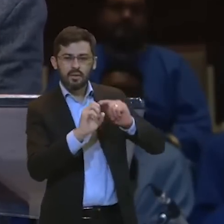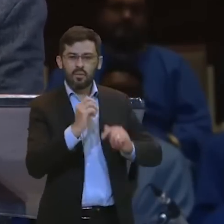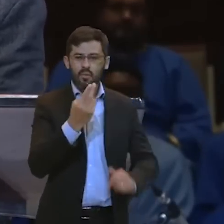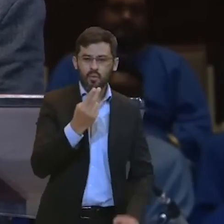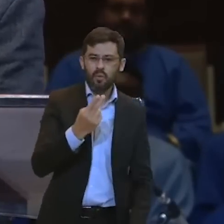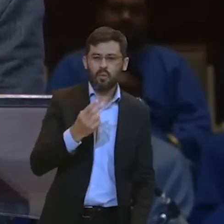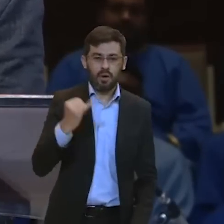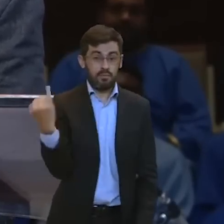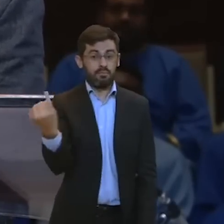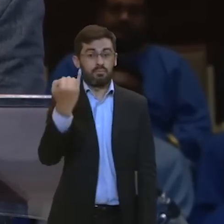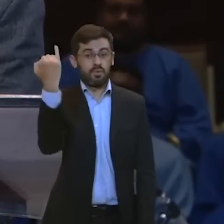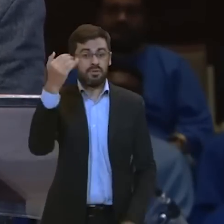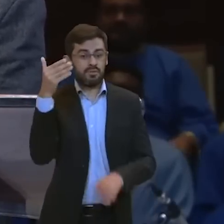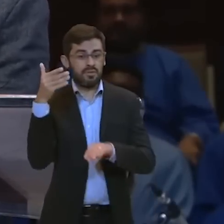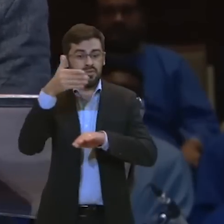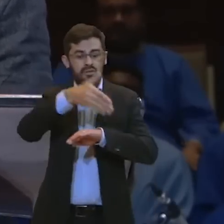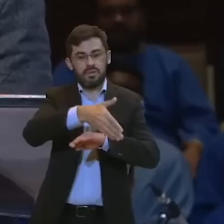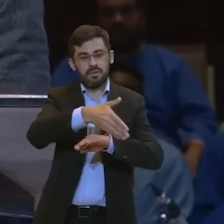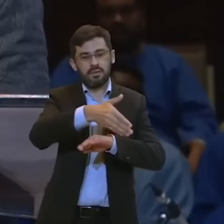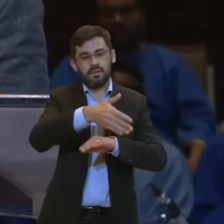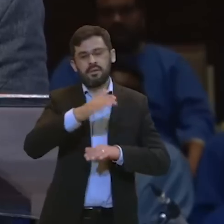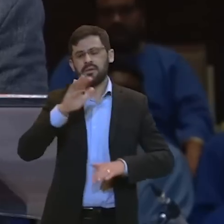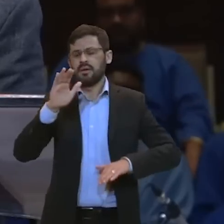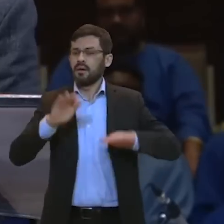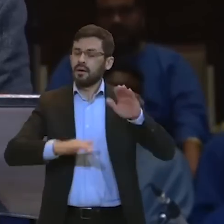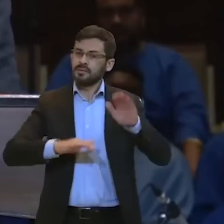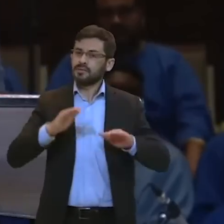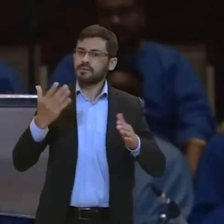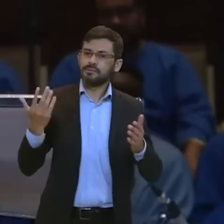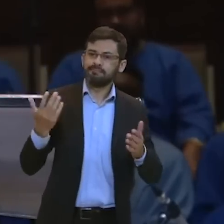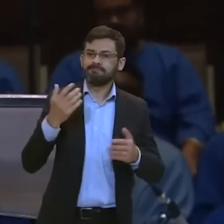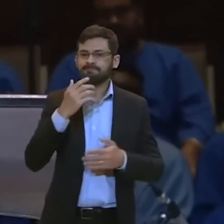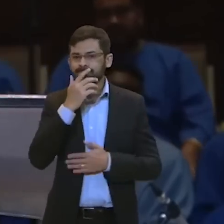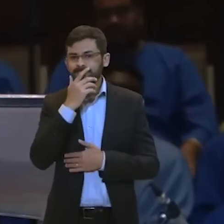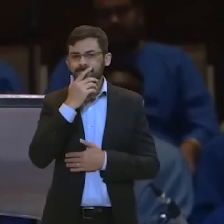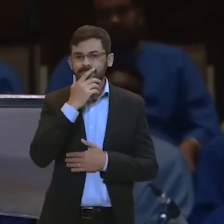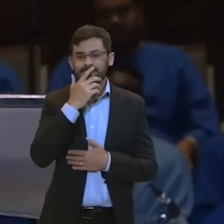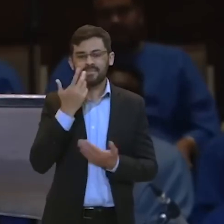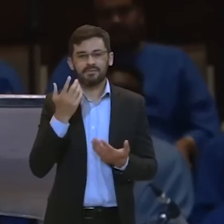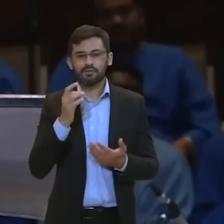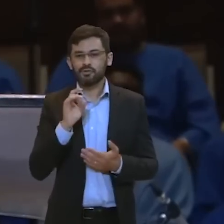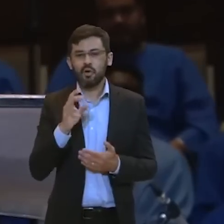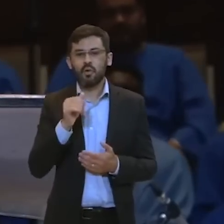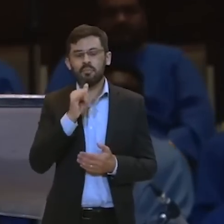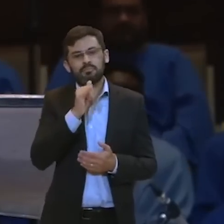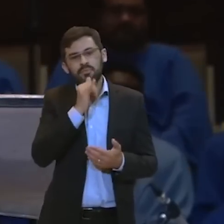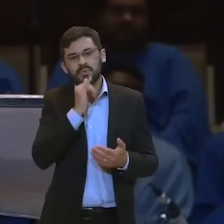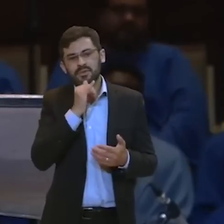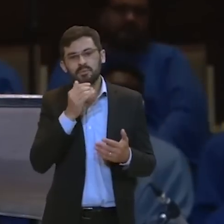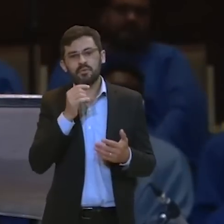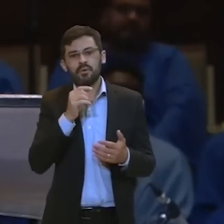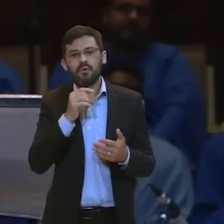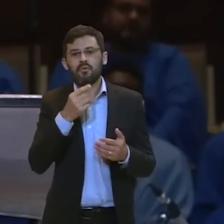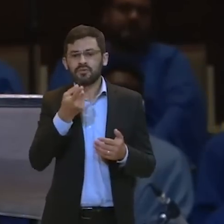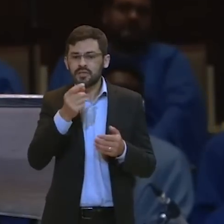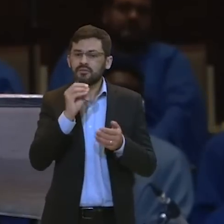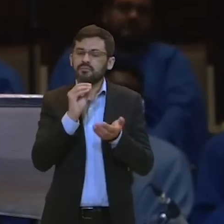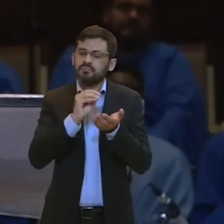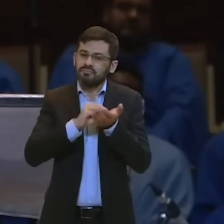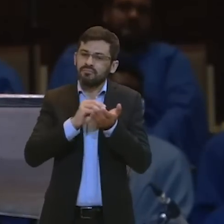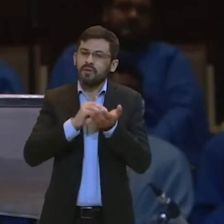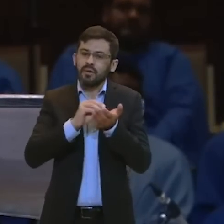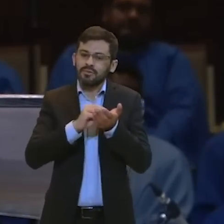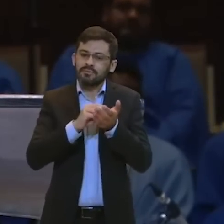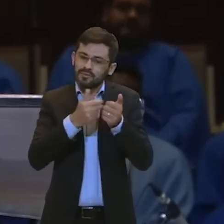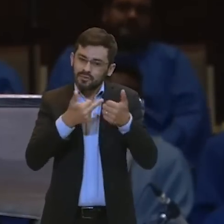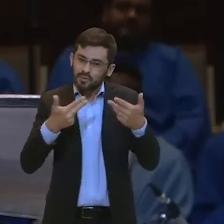estar ali, talvez isso seja um sintoma de quanto você precisa de algo novo